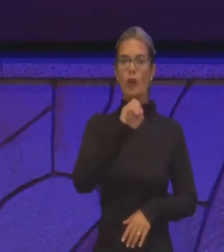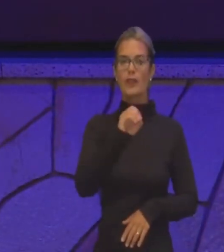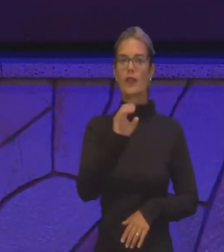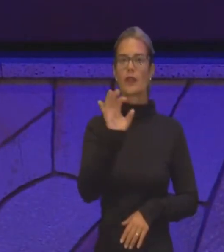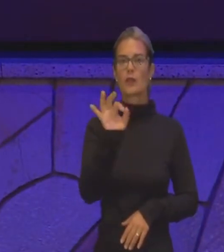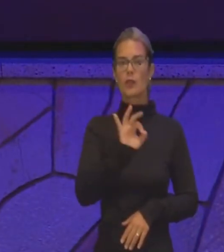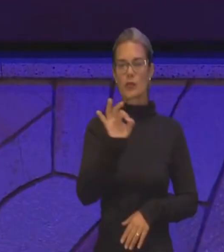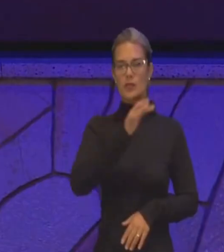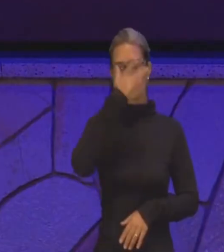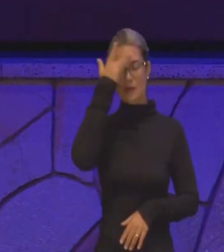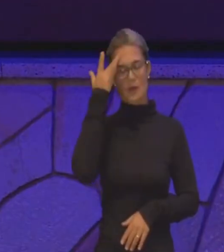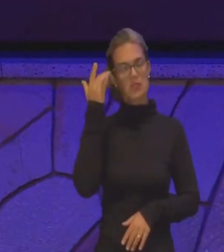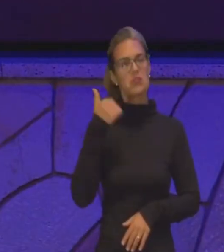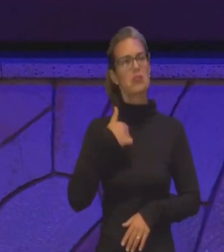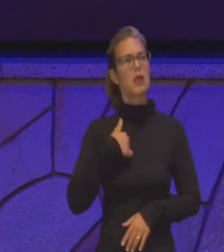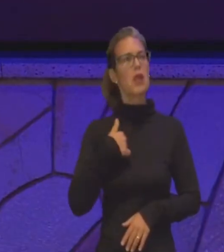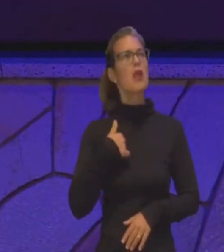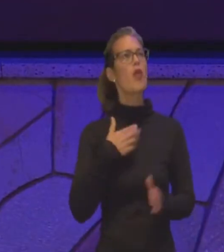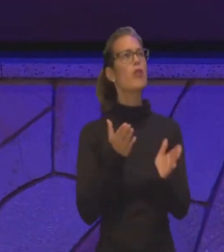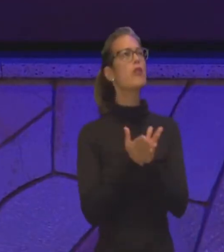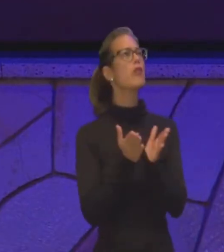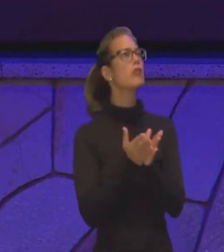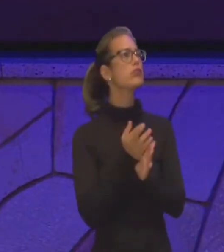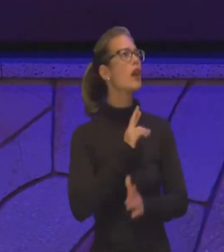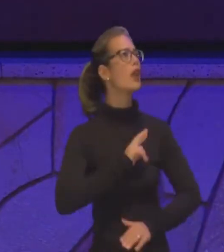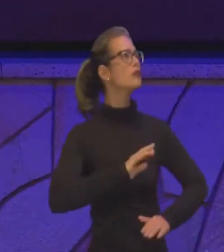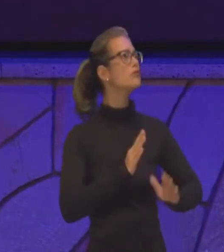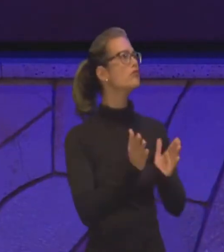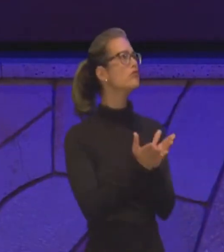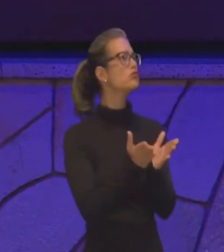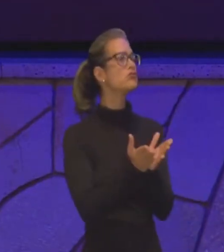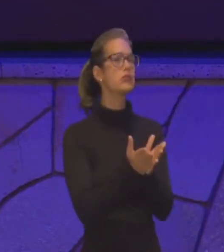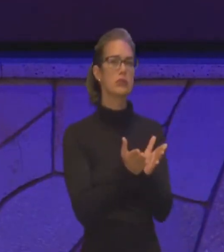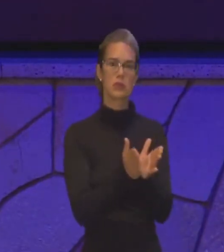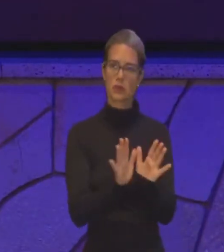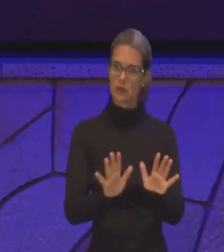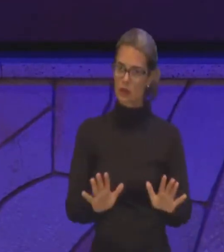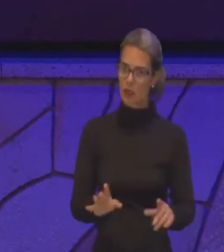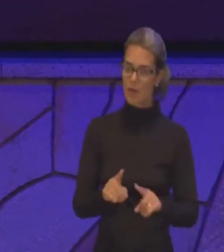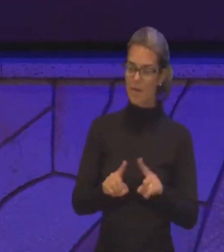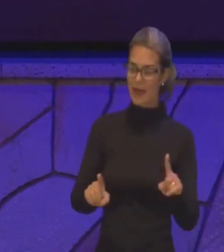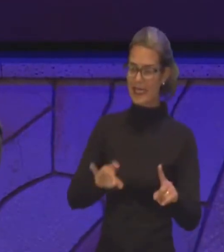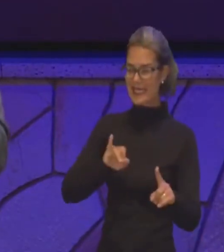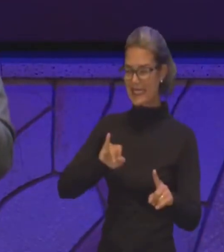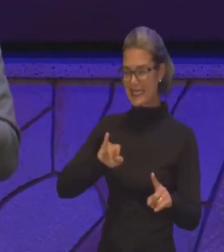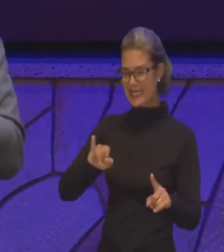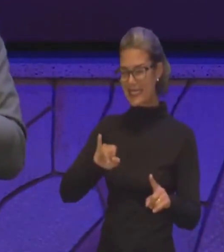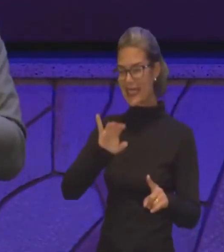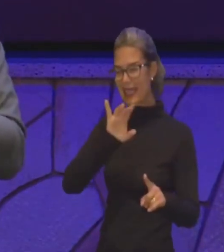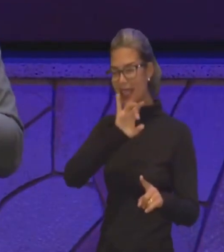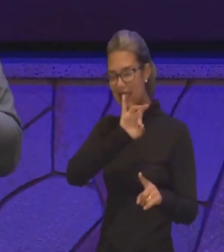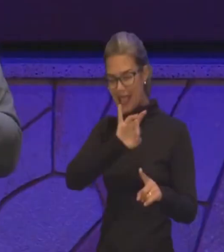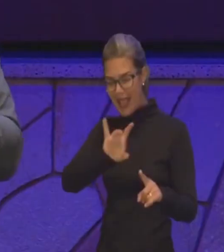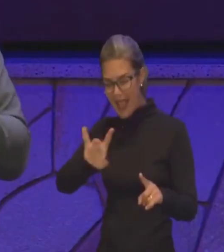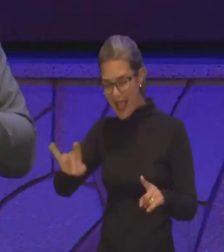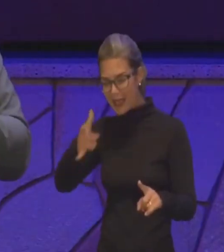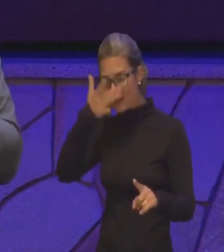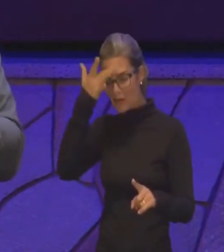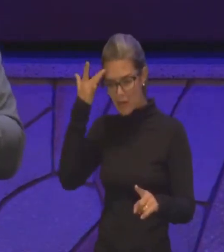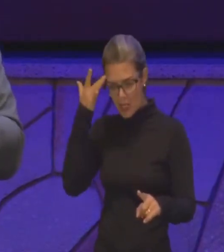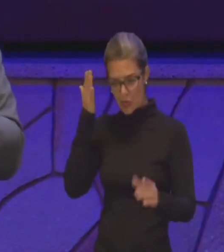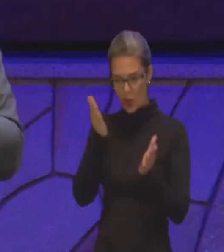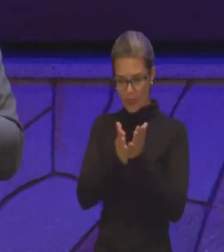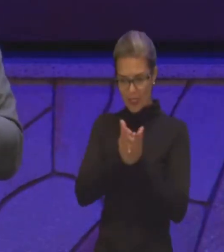cristã. Se cada um de nós assumisse o compromisso de olhar para alguém que não conhece